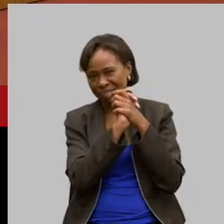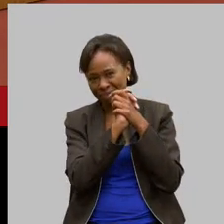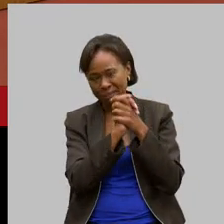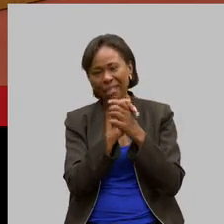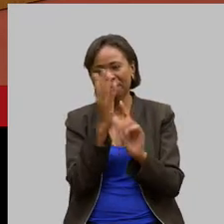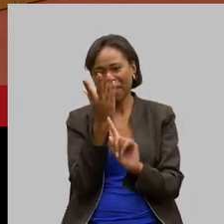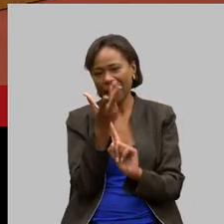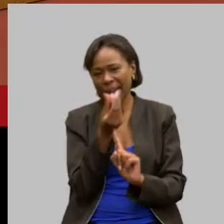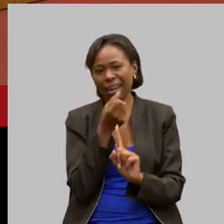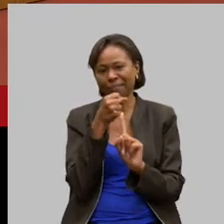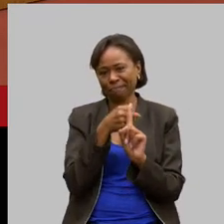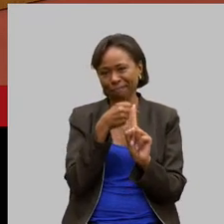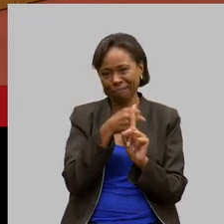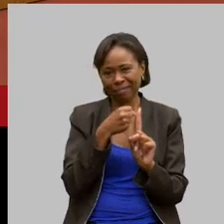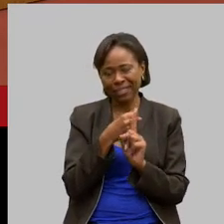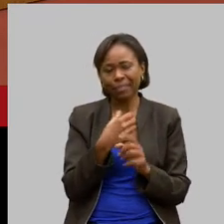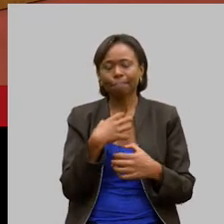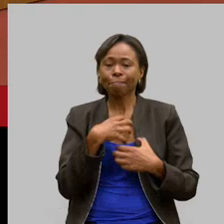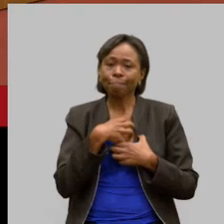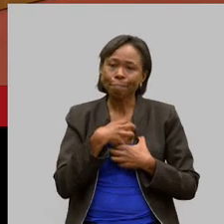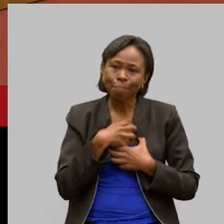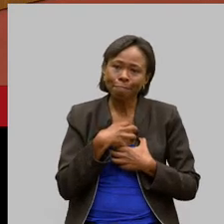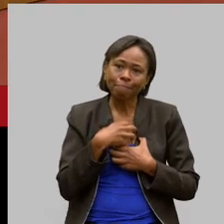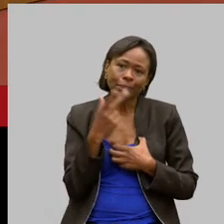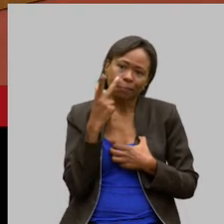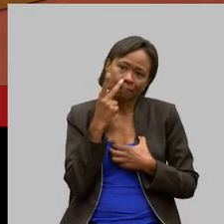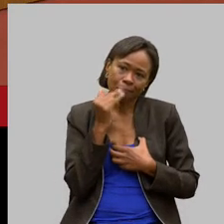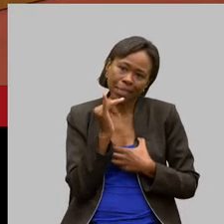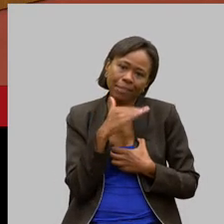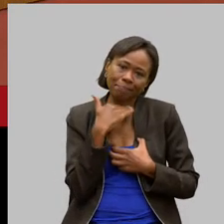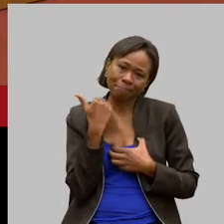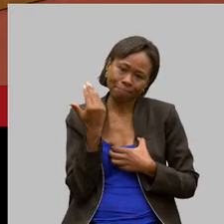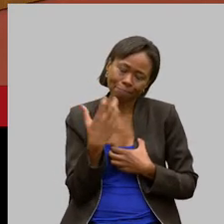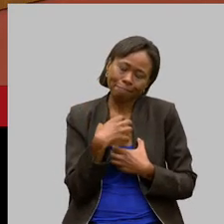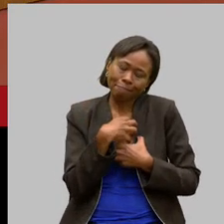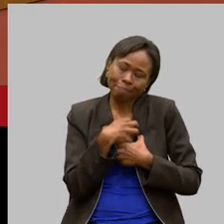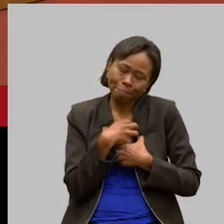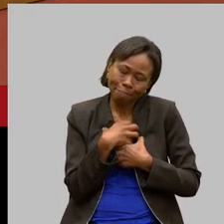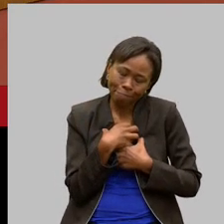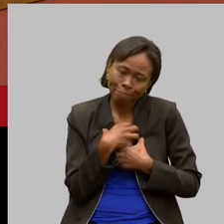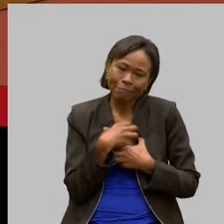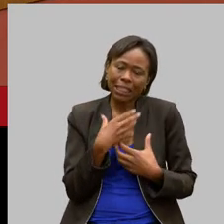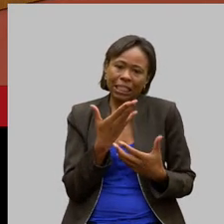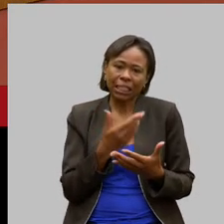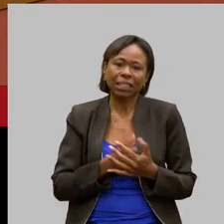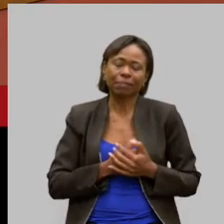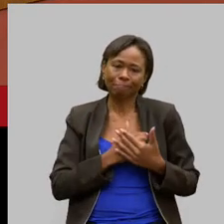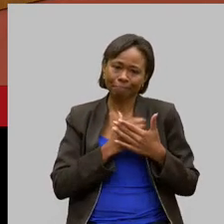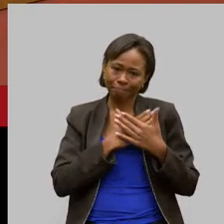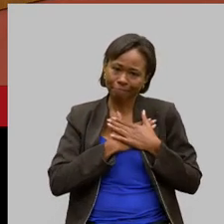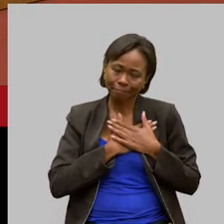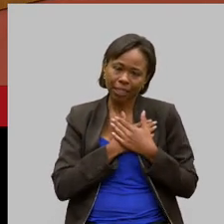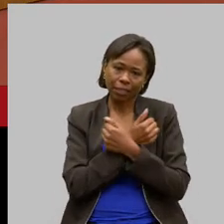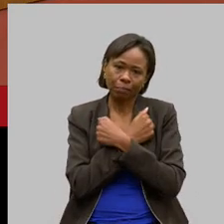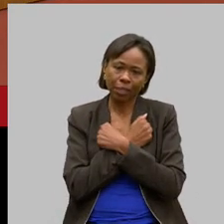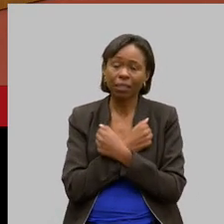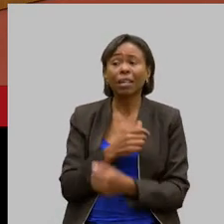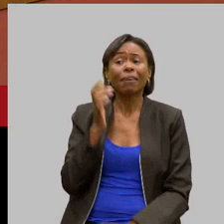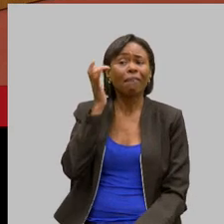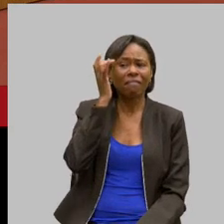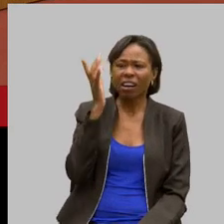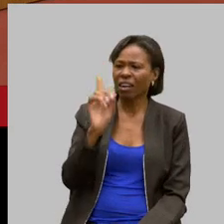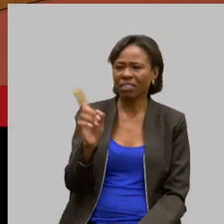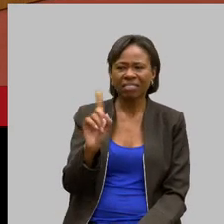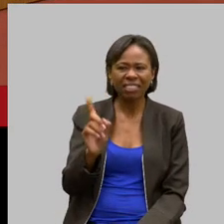luta os nossos sentimentos pela sua perda do seu pai foi fácil senta-se abraçado por todos nós aqui ele que me ensinou